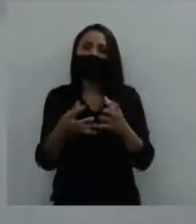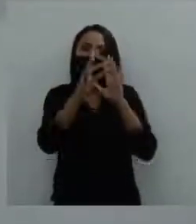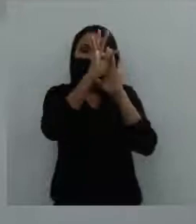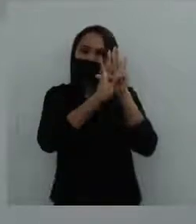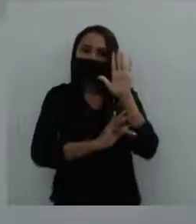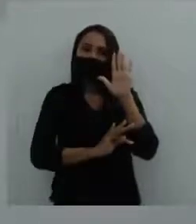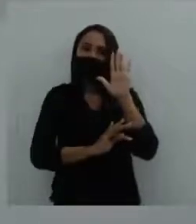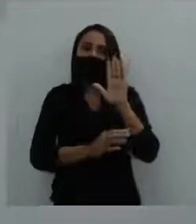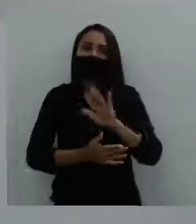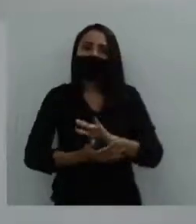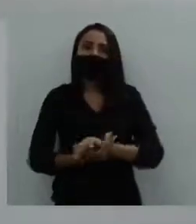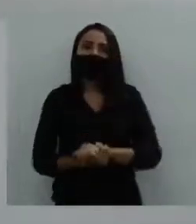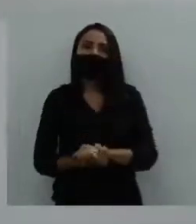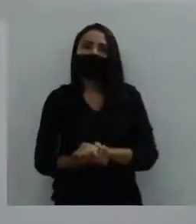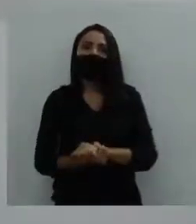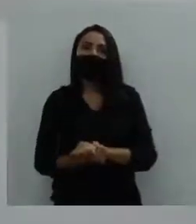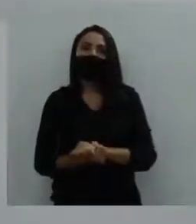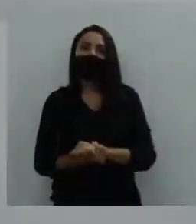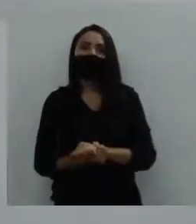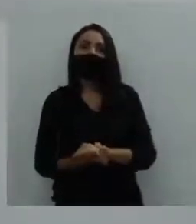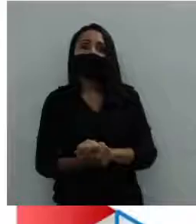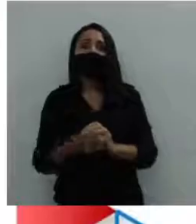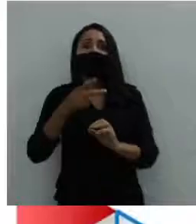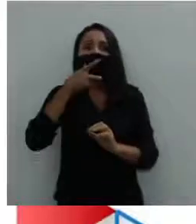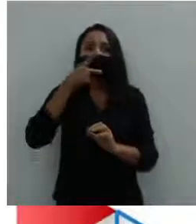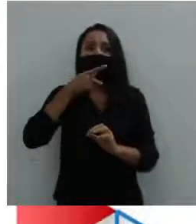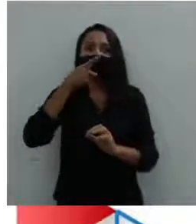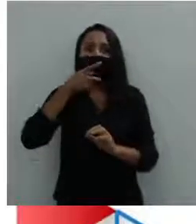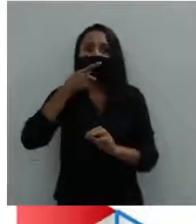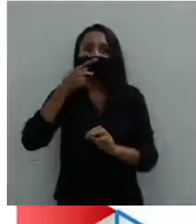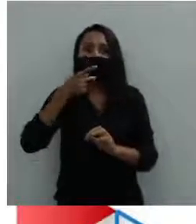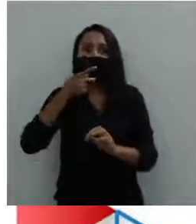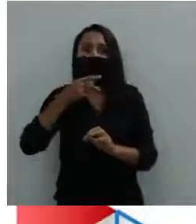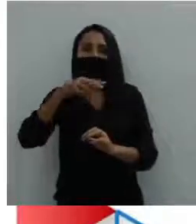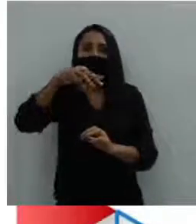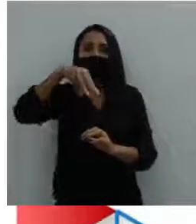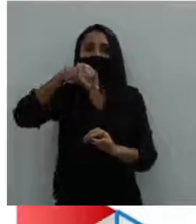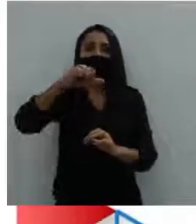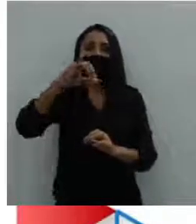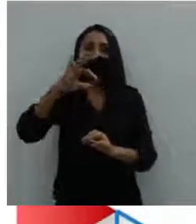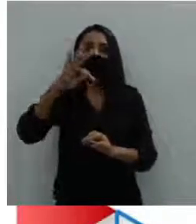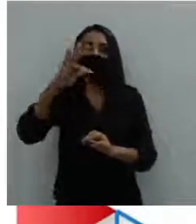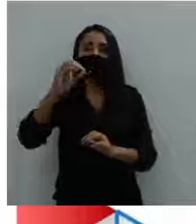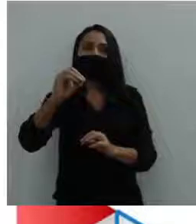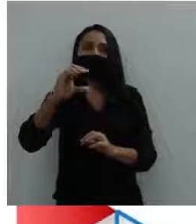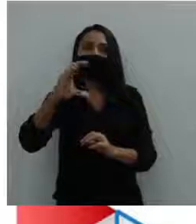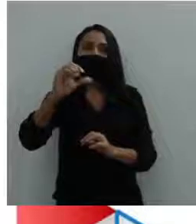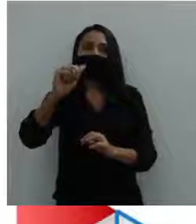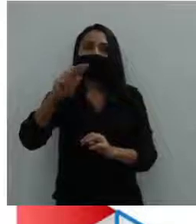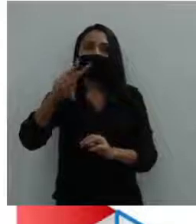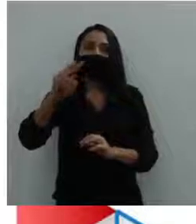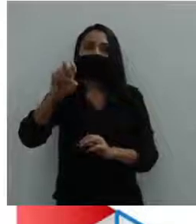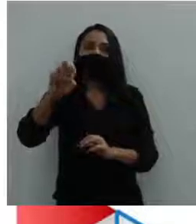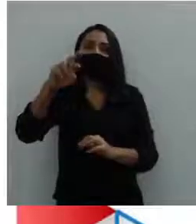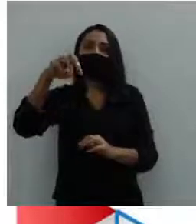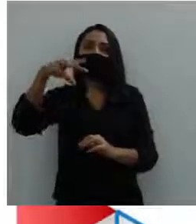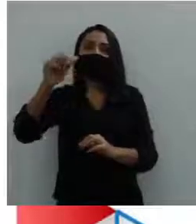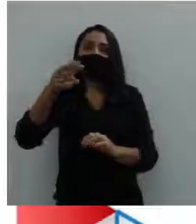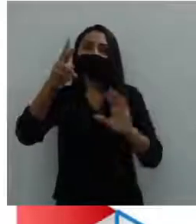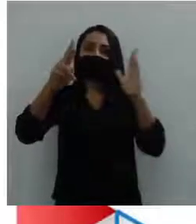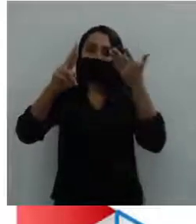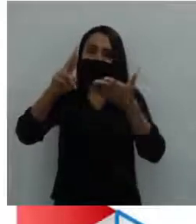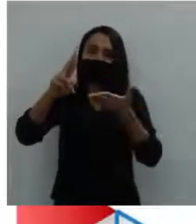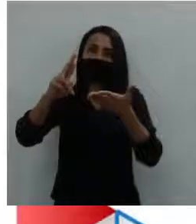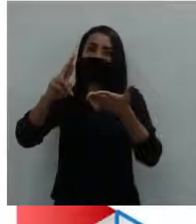olhem aqui, por exemplo, na tela, quando eu falei a vocês o mito da caverna, quer dizer, há uma alegoria, uma